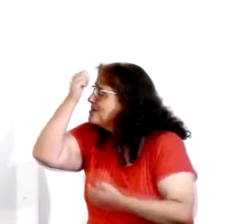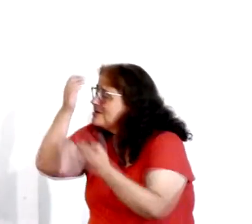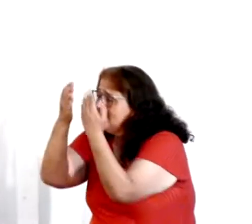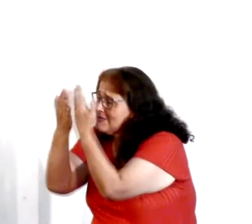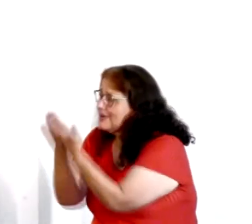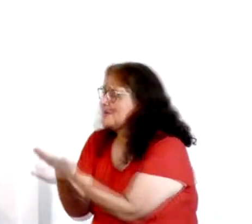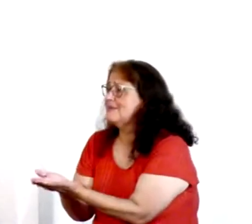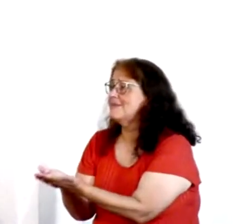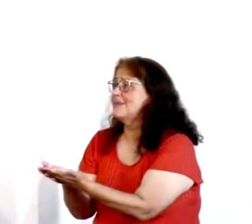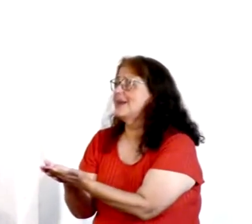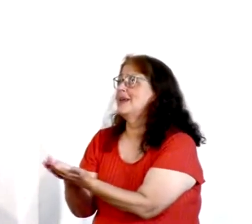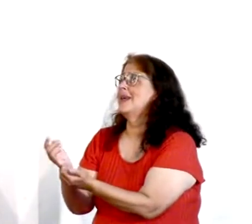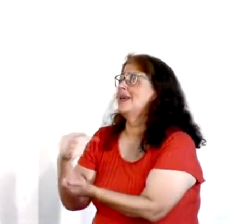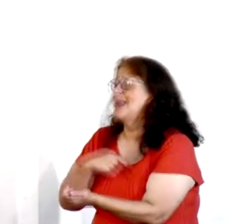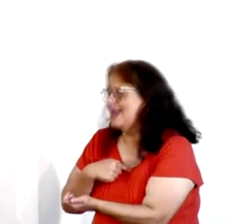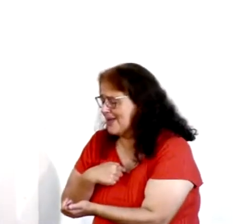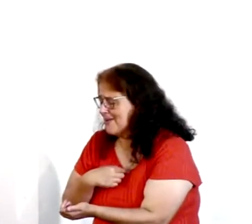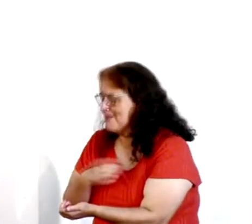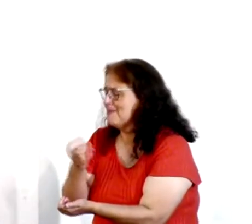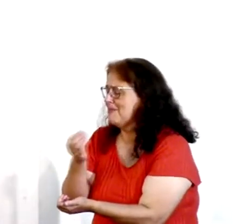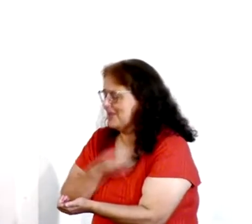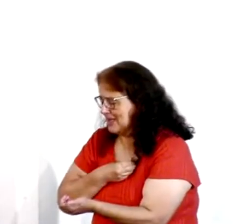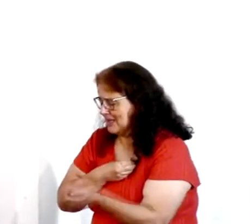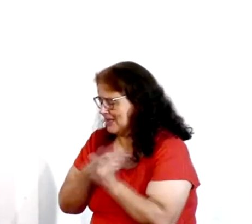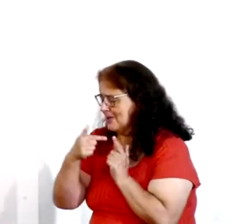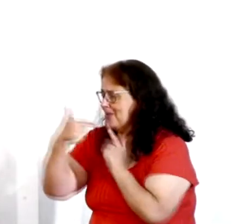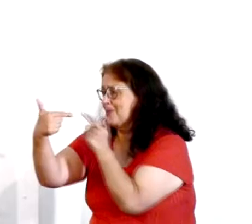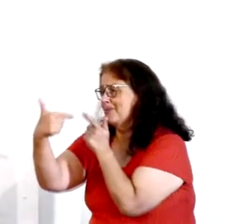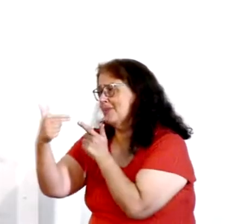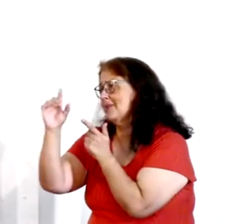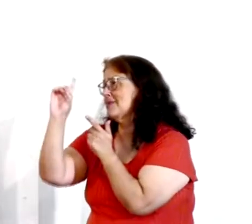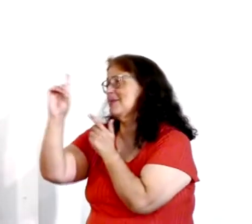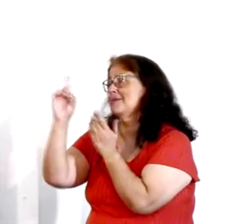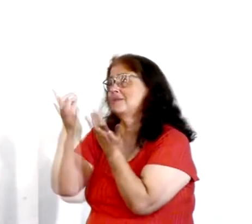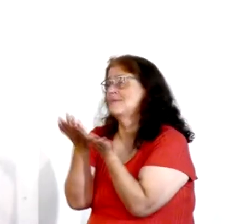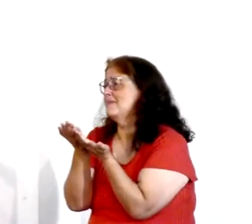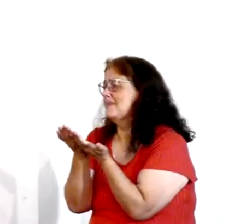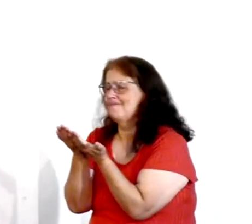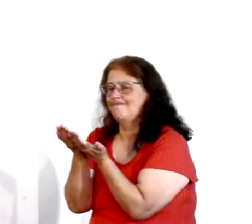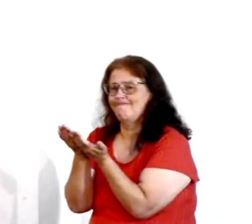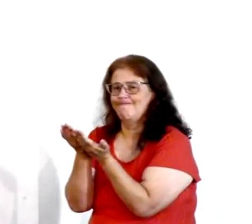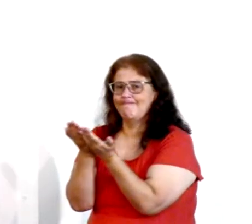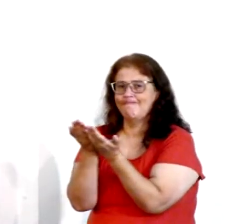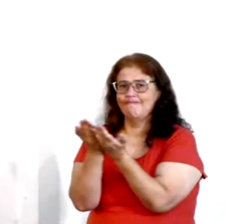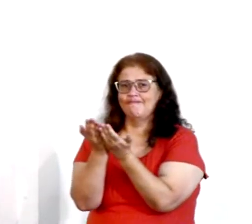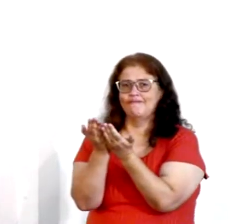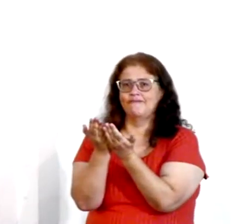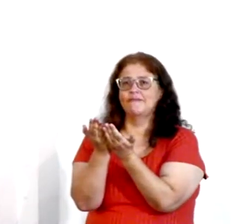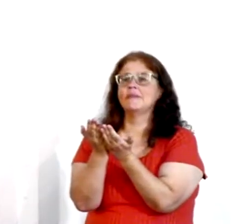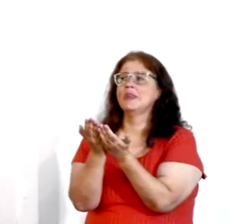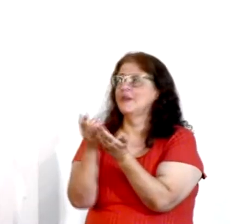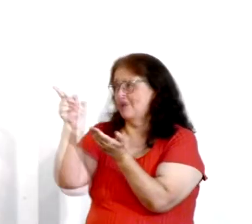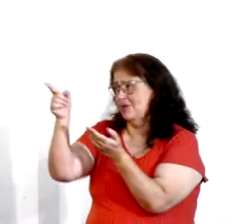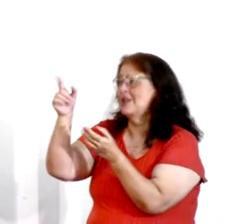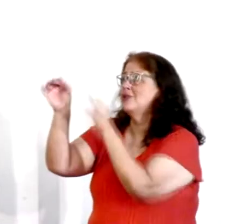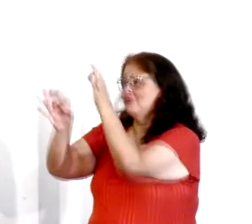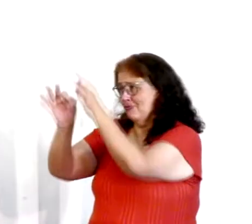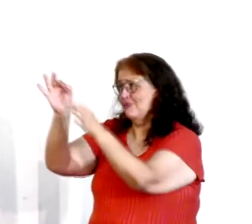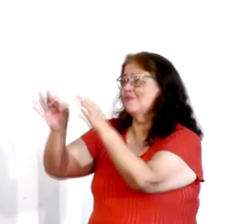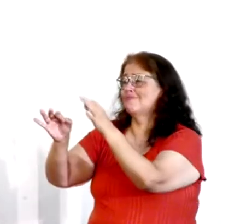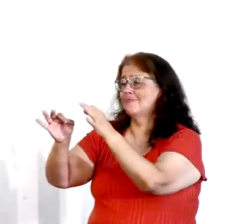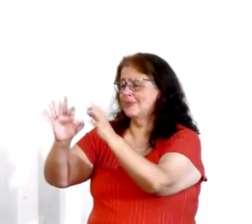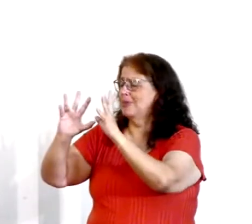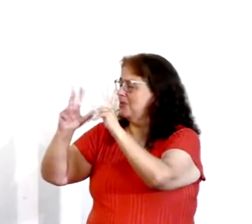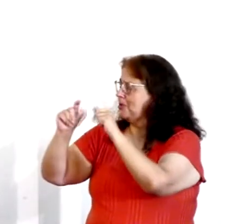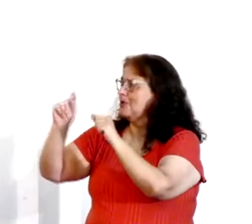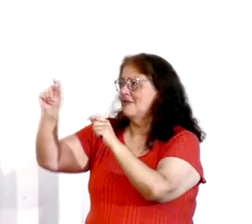simplesmente: eu pequei contra ti somente, e tu serás justo se me